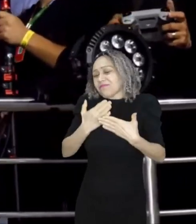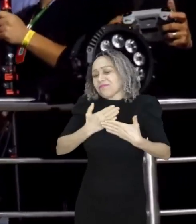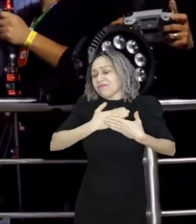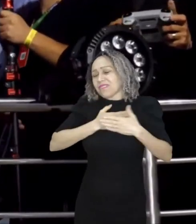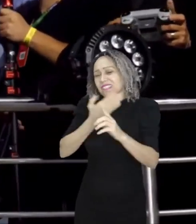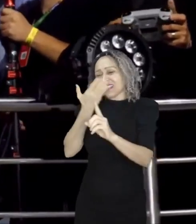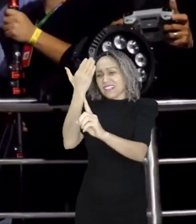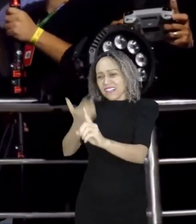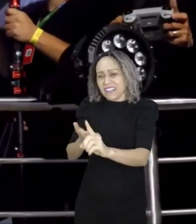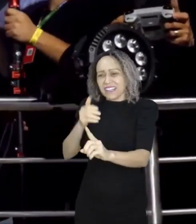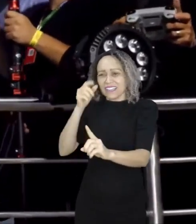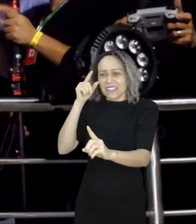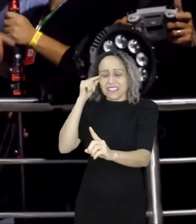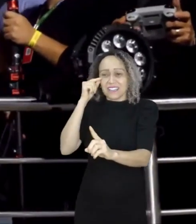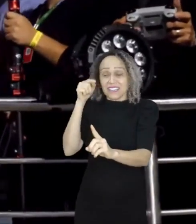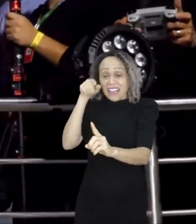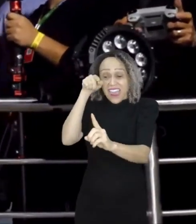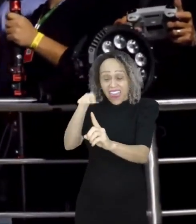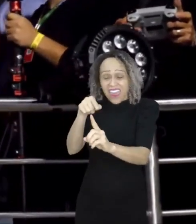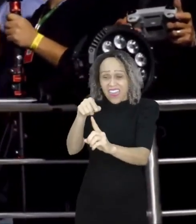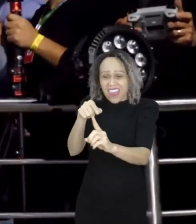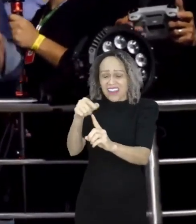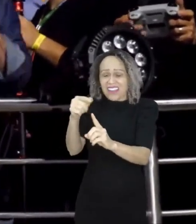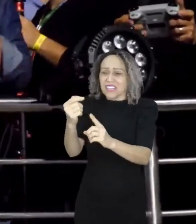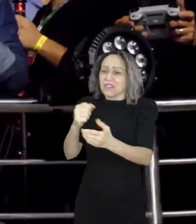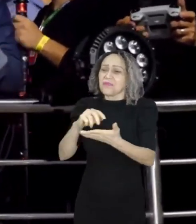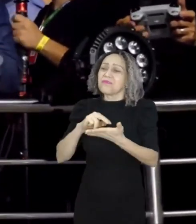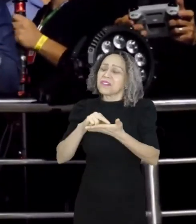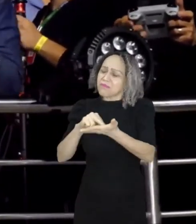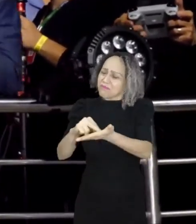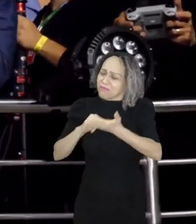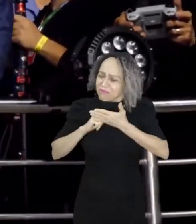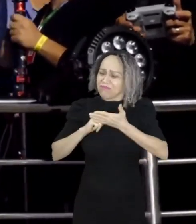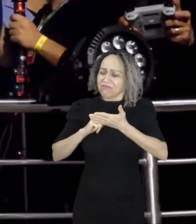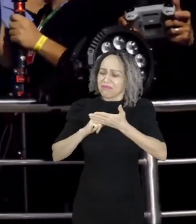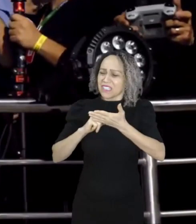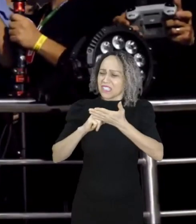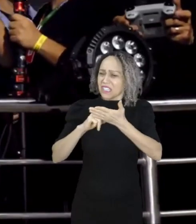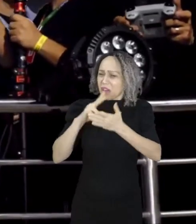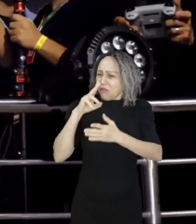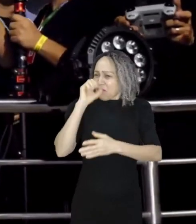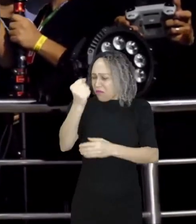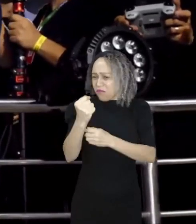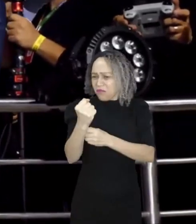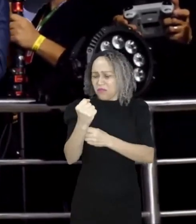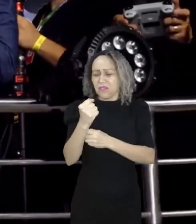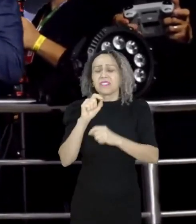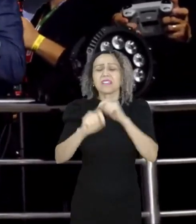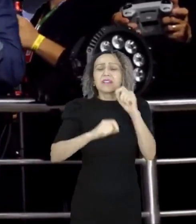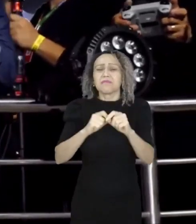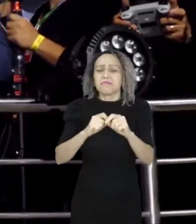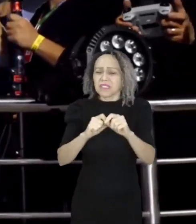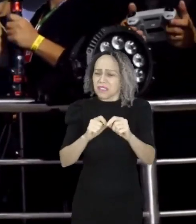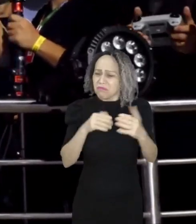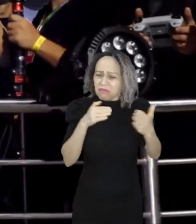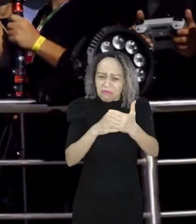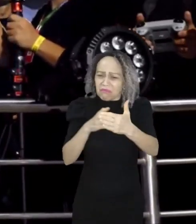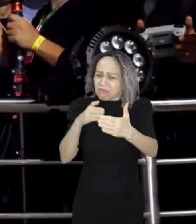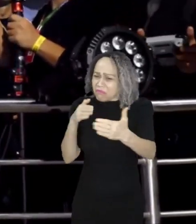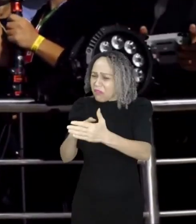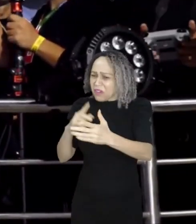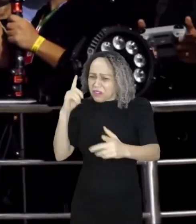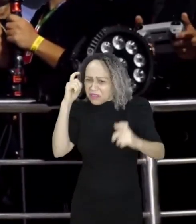E é ela que vai me dar força para enfrentar todos os obstáculos. E eu quero dizer